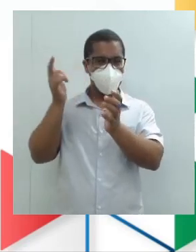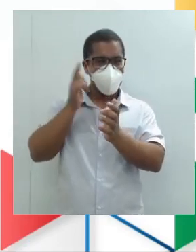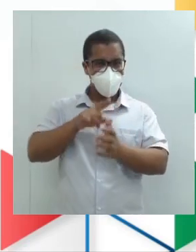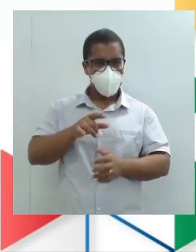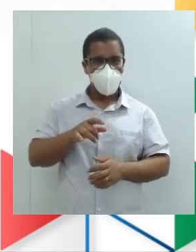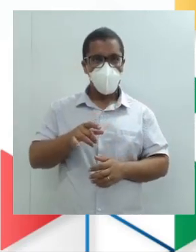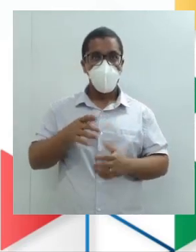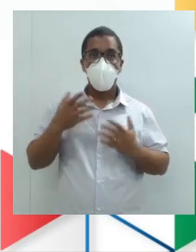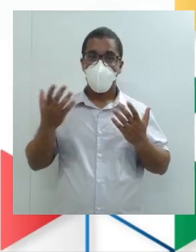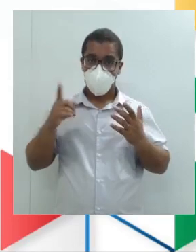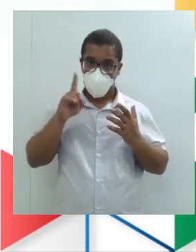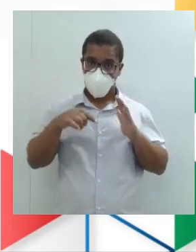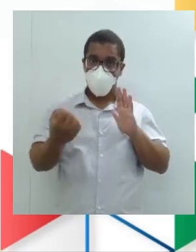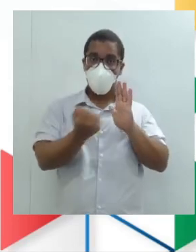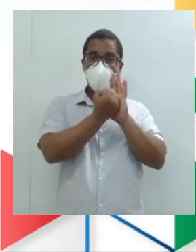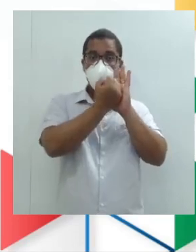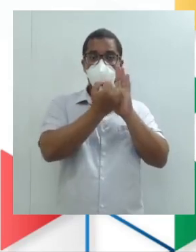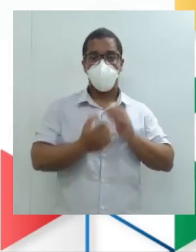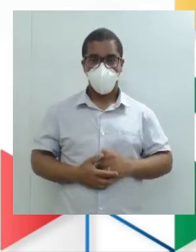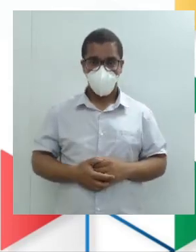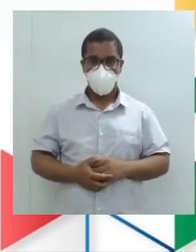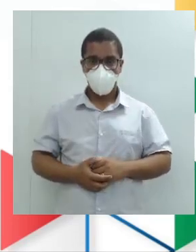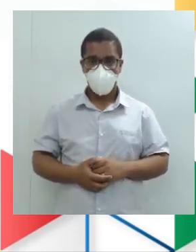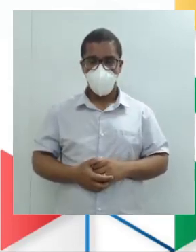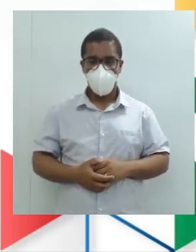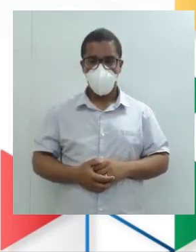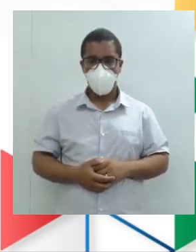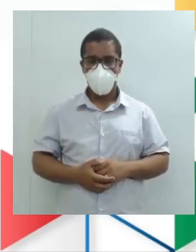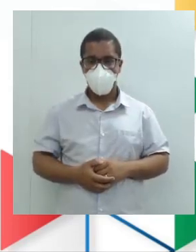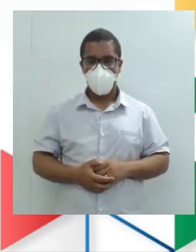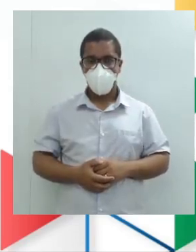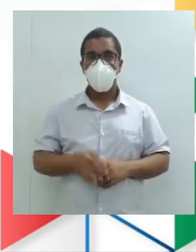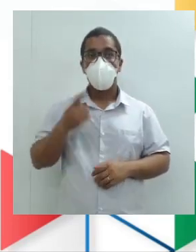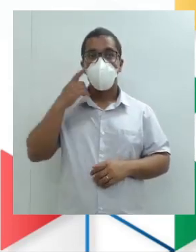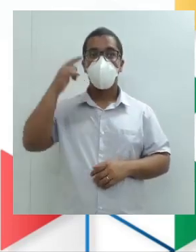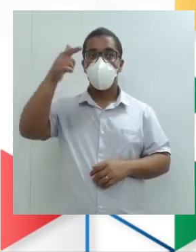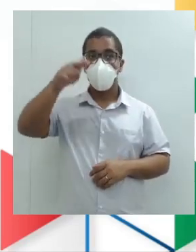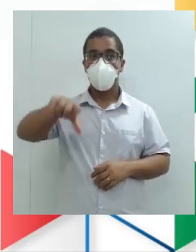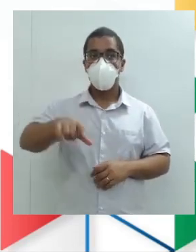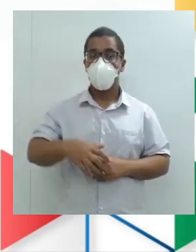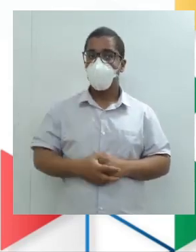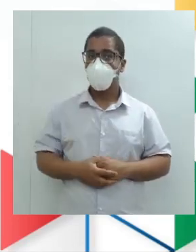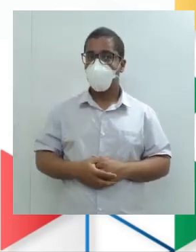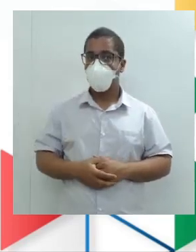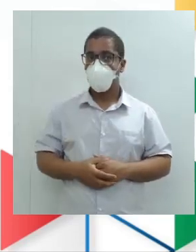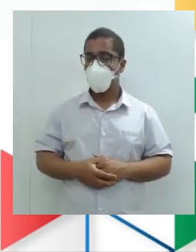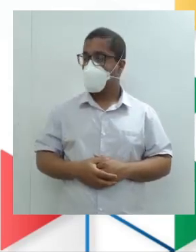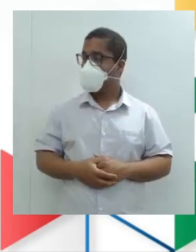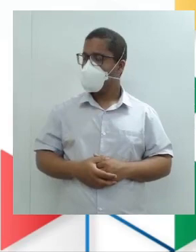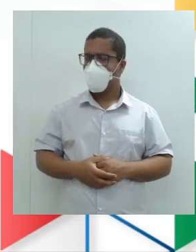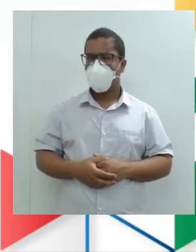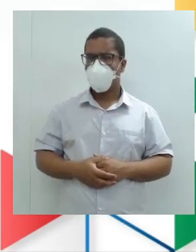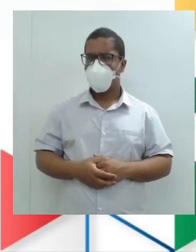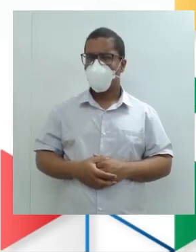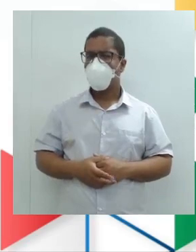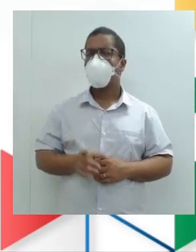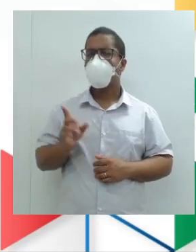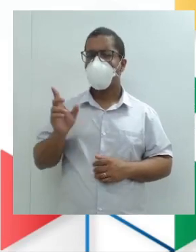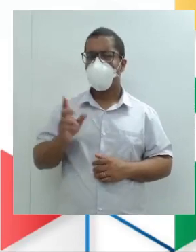esporte de marca, tá? Próxima imagem. Esse aí.